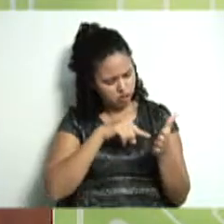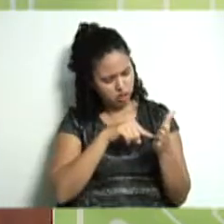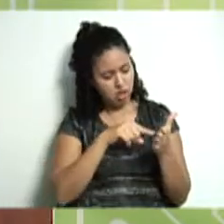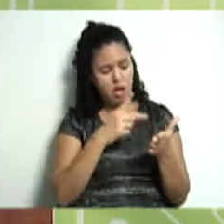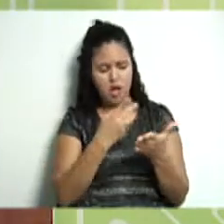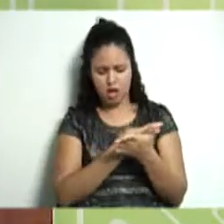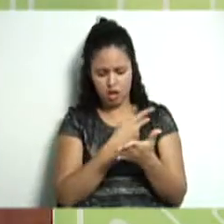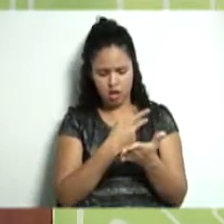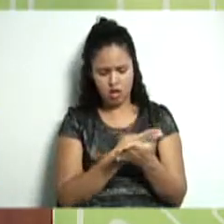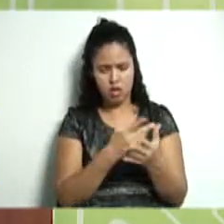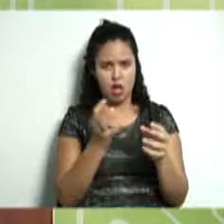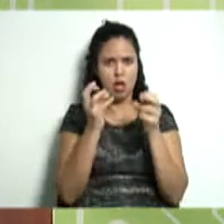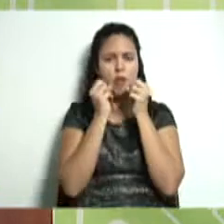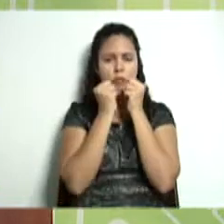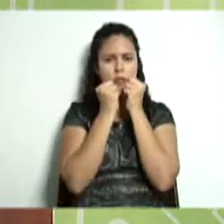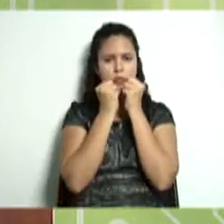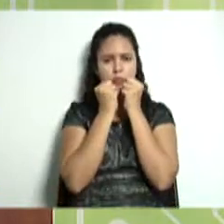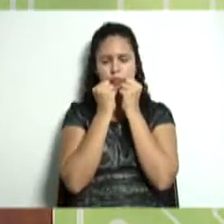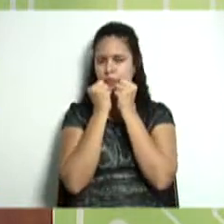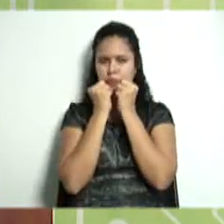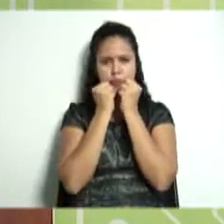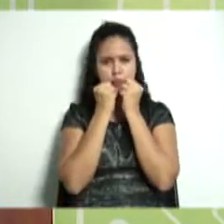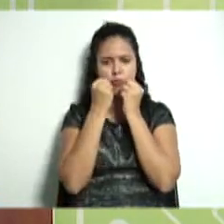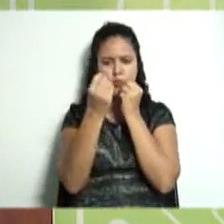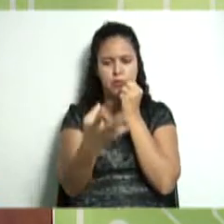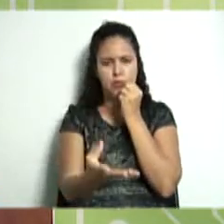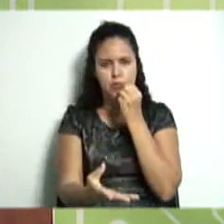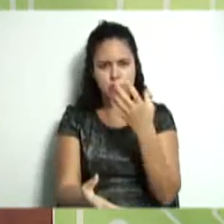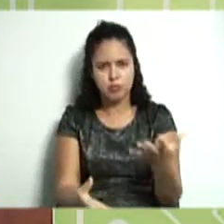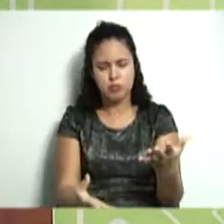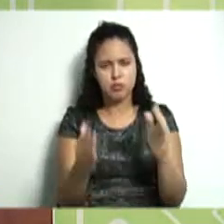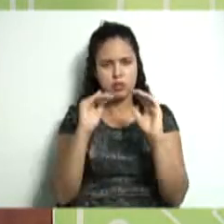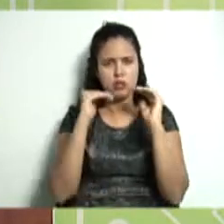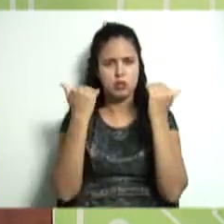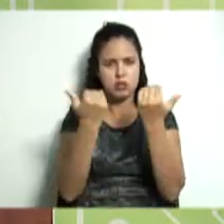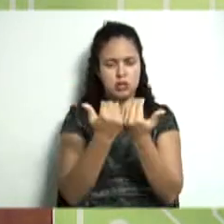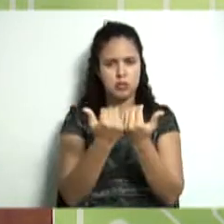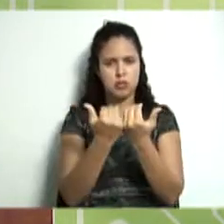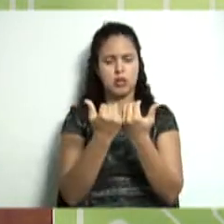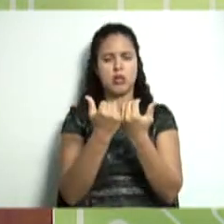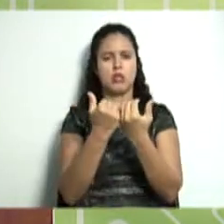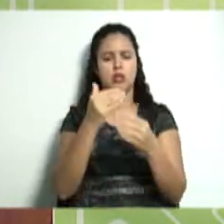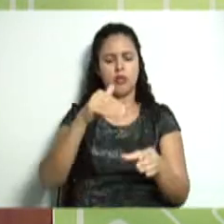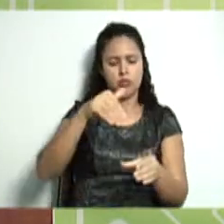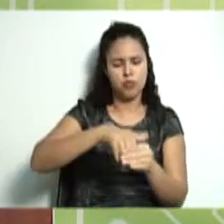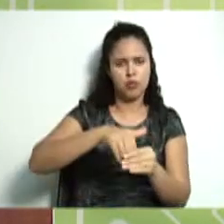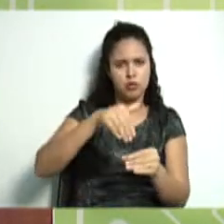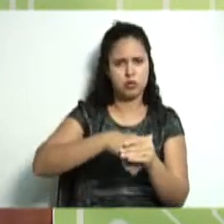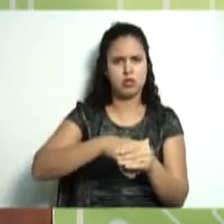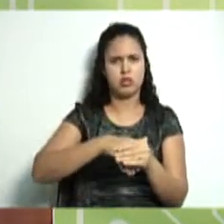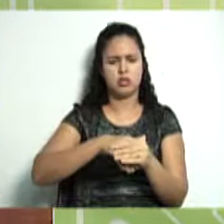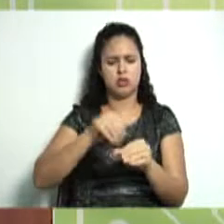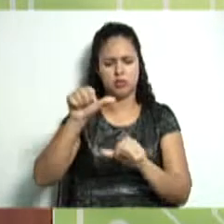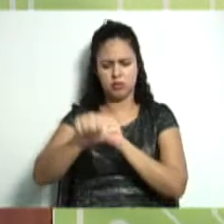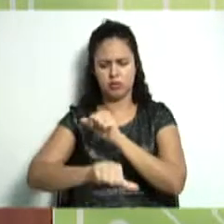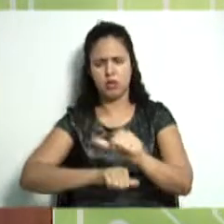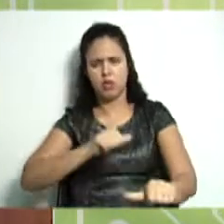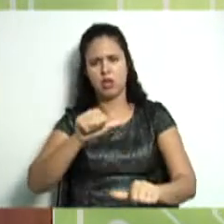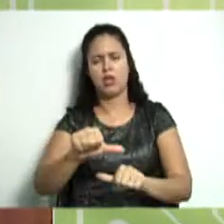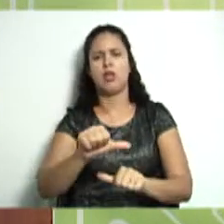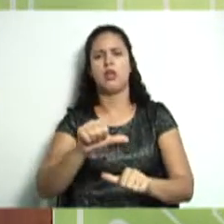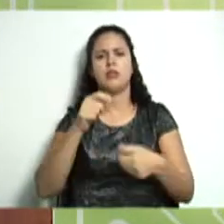calado. A gente tem que apontar, levar isso para a Assembleia, votar, corrigir se for